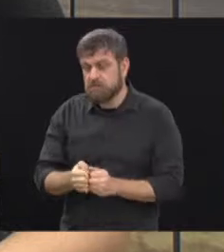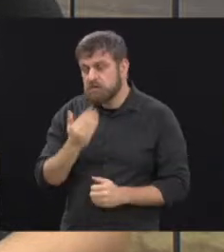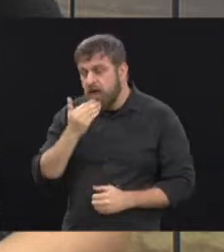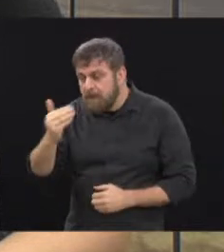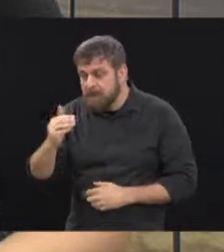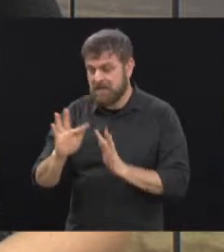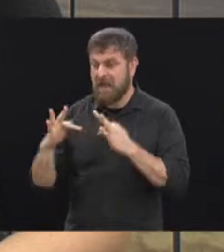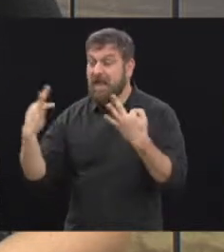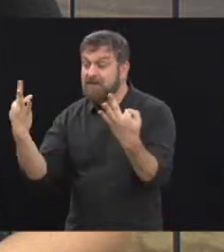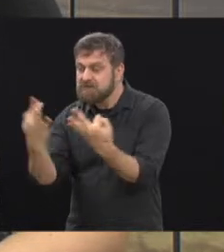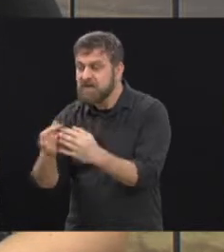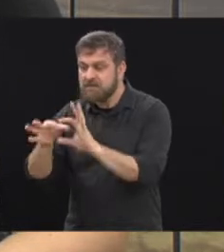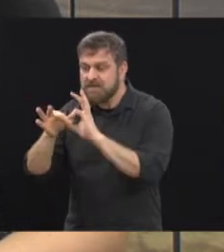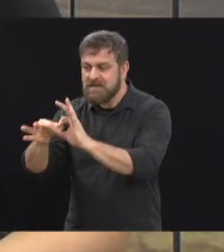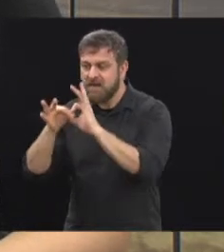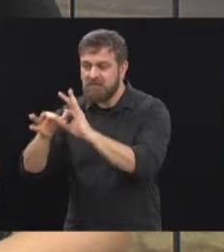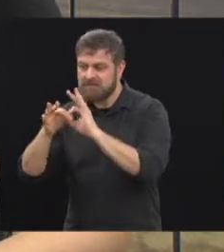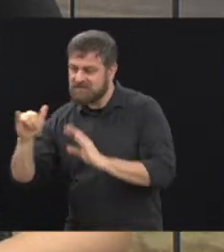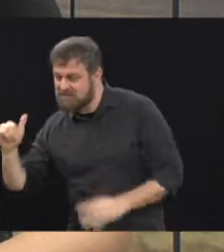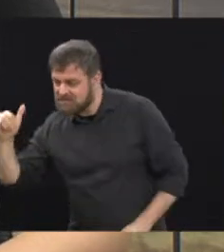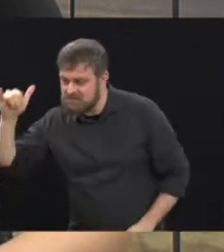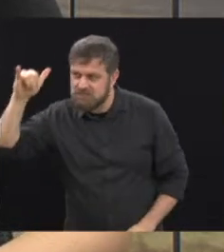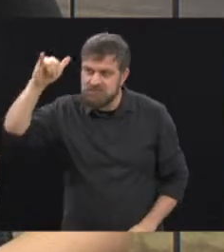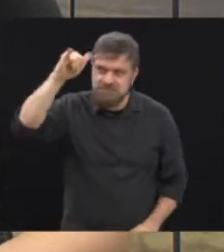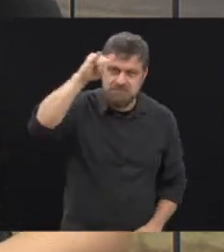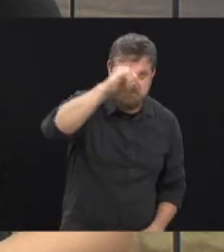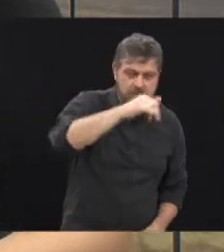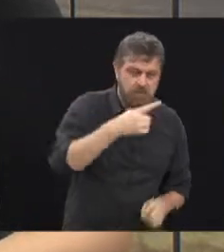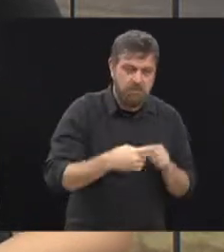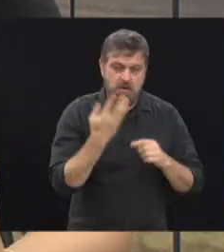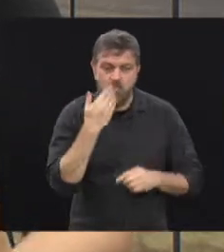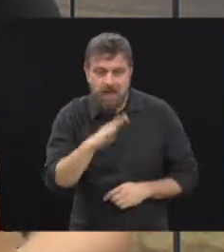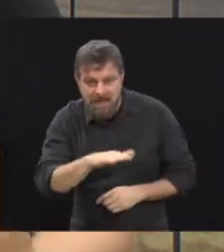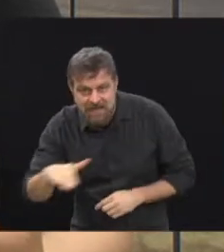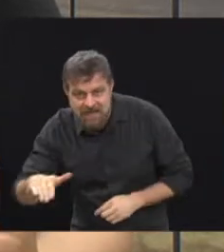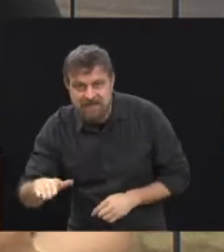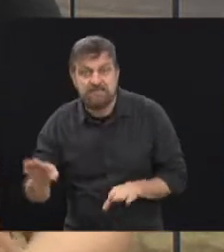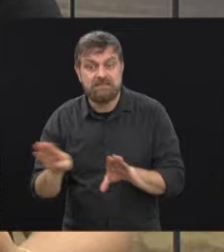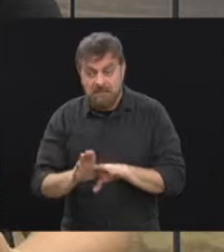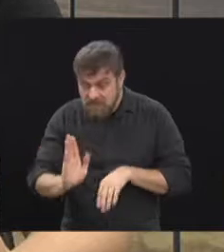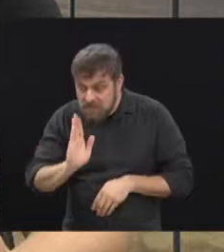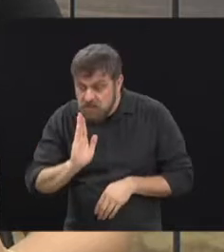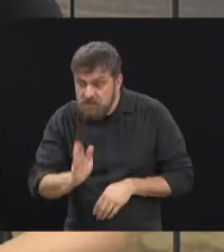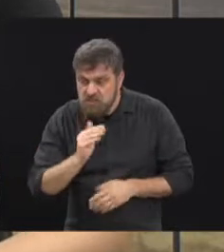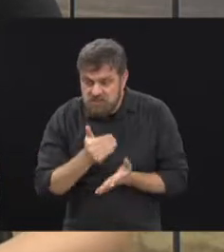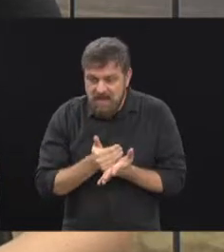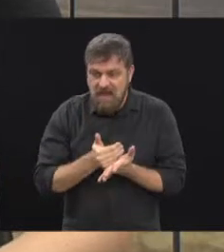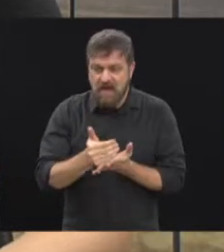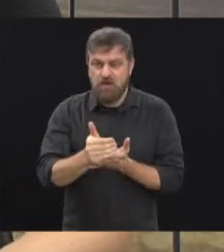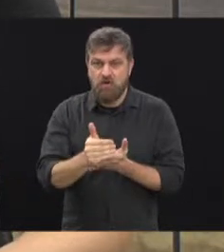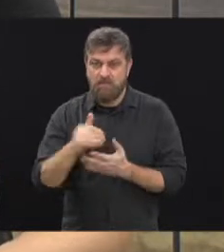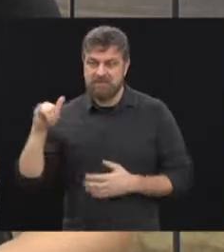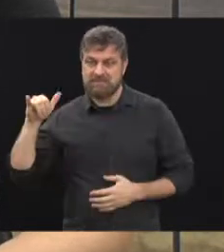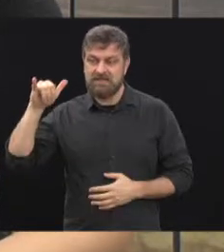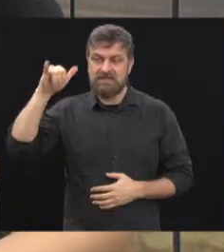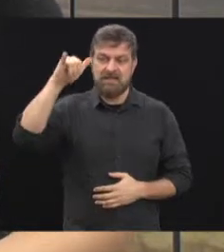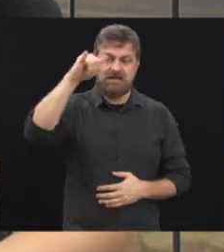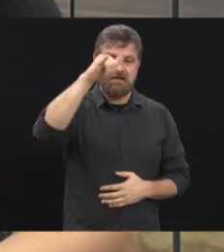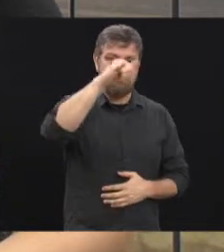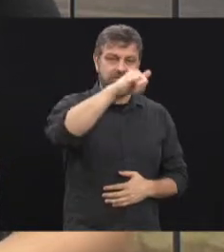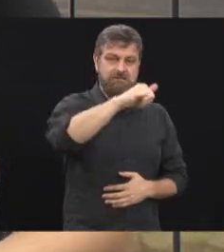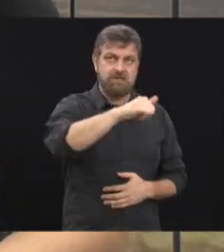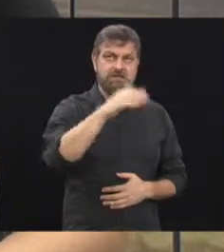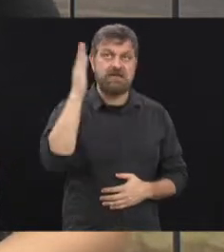muito as viagens em família, para que as crianças ou os menores já começam a viajar com uma outra